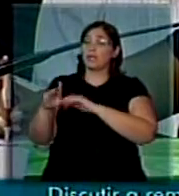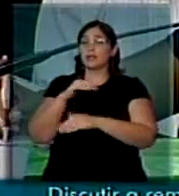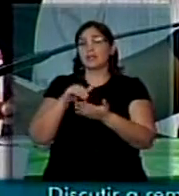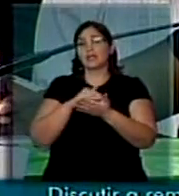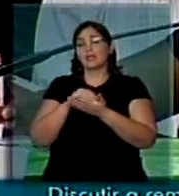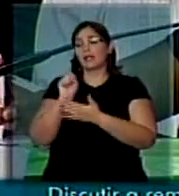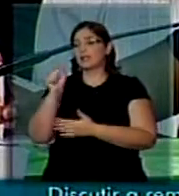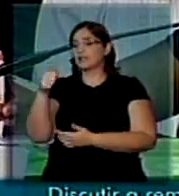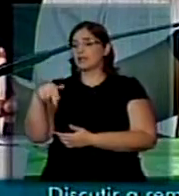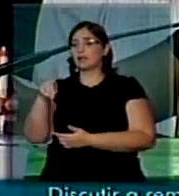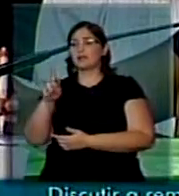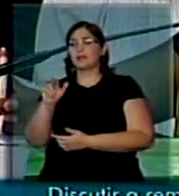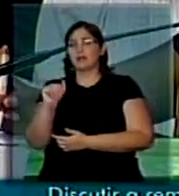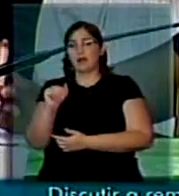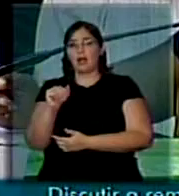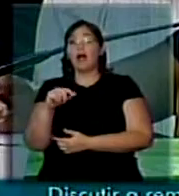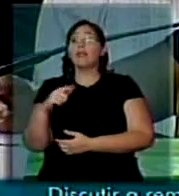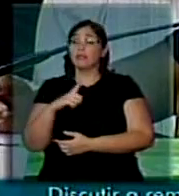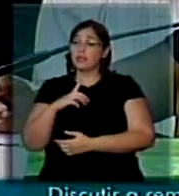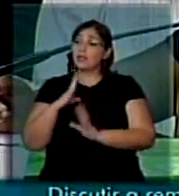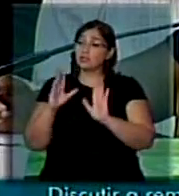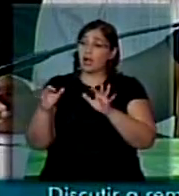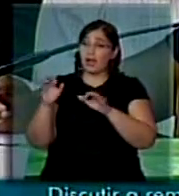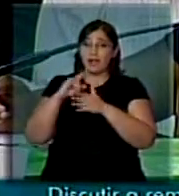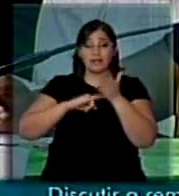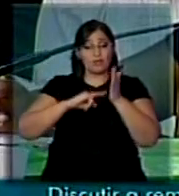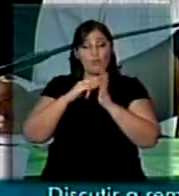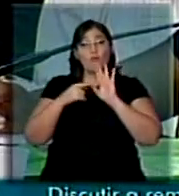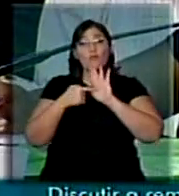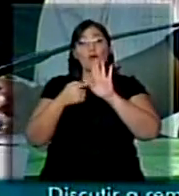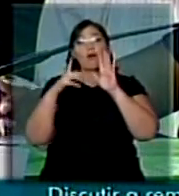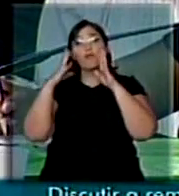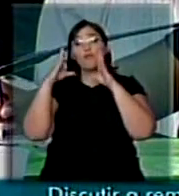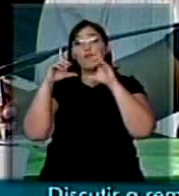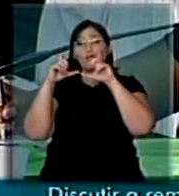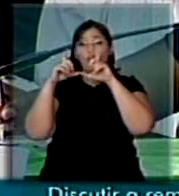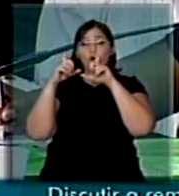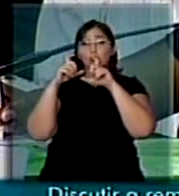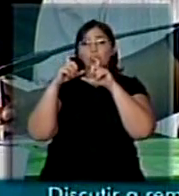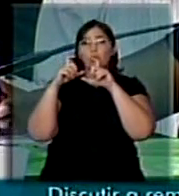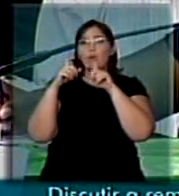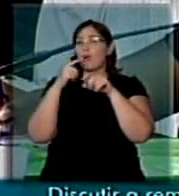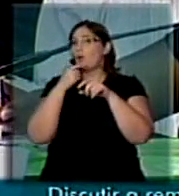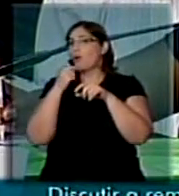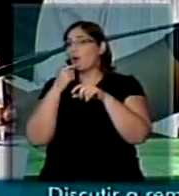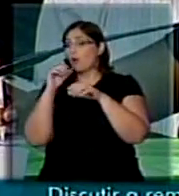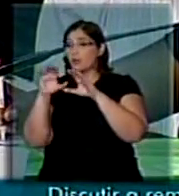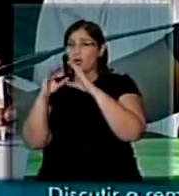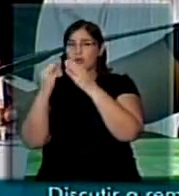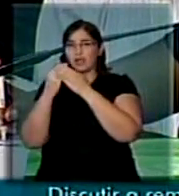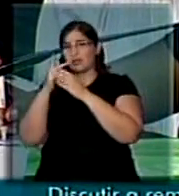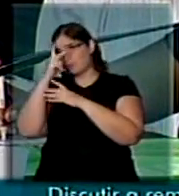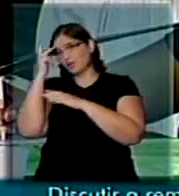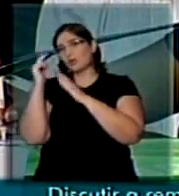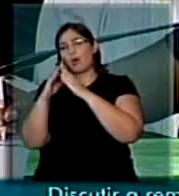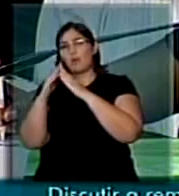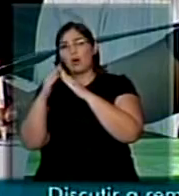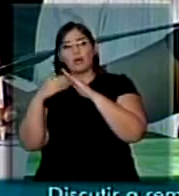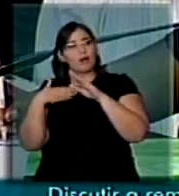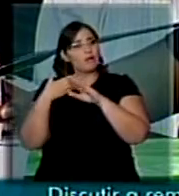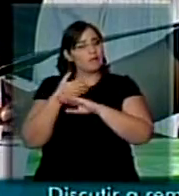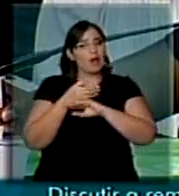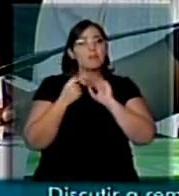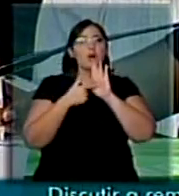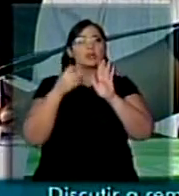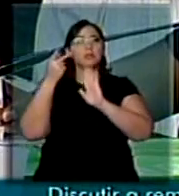Sandra Cavalcante. A gente tem fotos da dona Sandra Cavalcante sendo corridas pelos moradores de comunidade quando ela ia para lá levar os